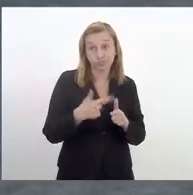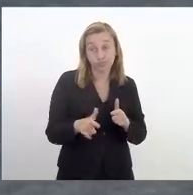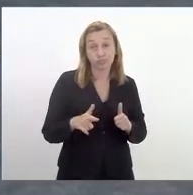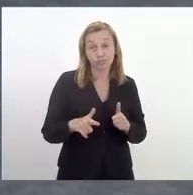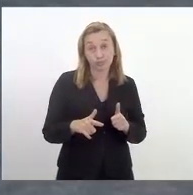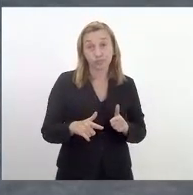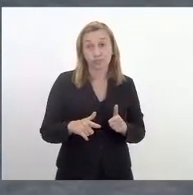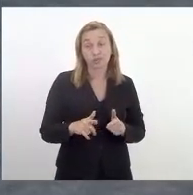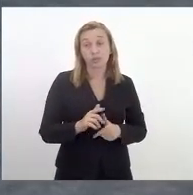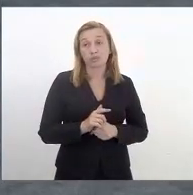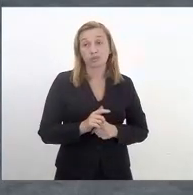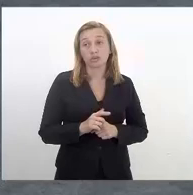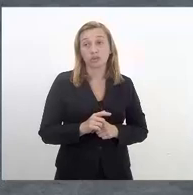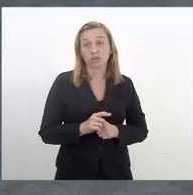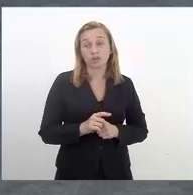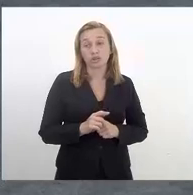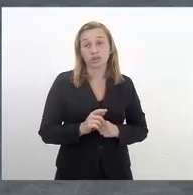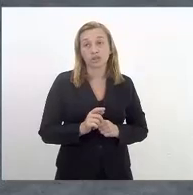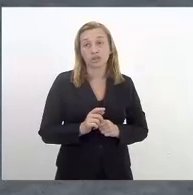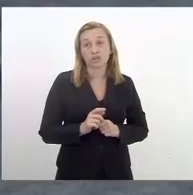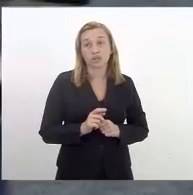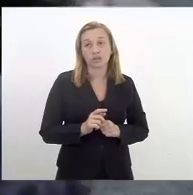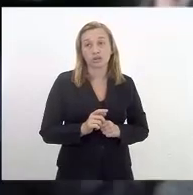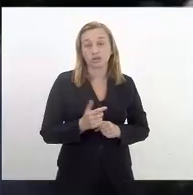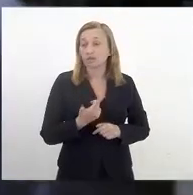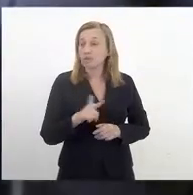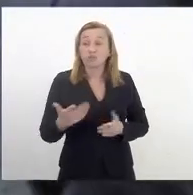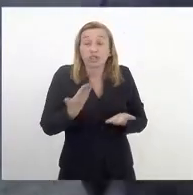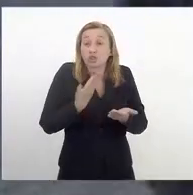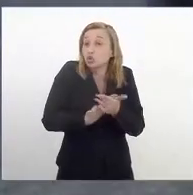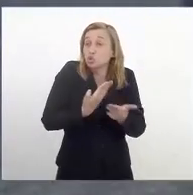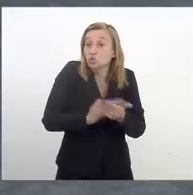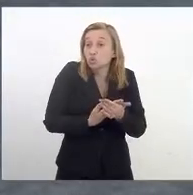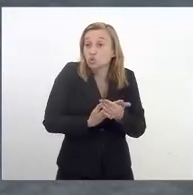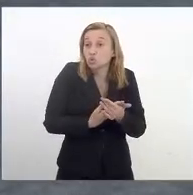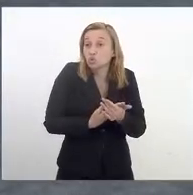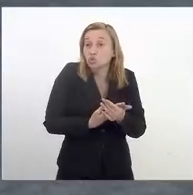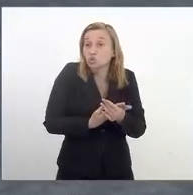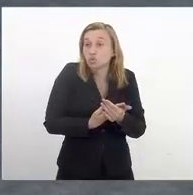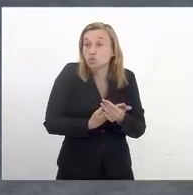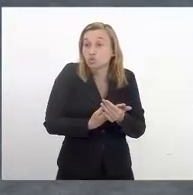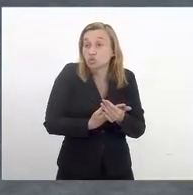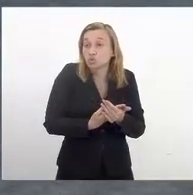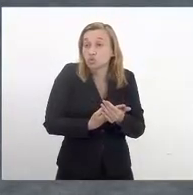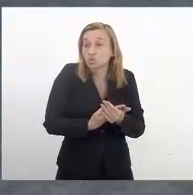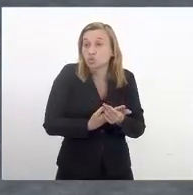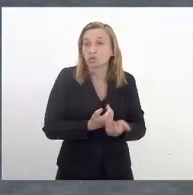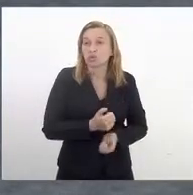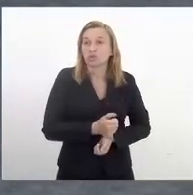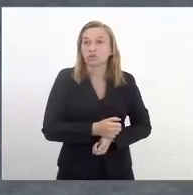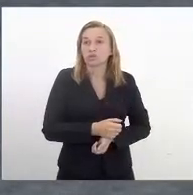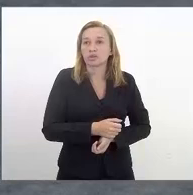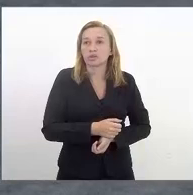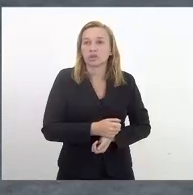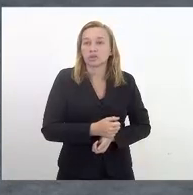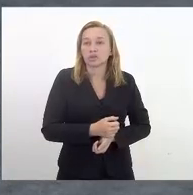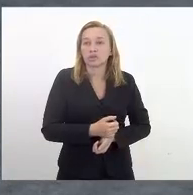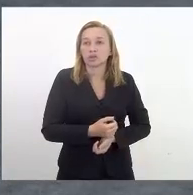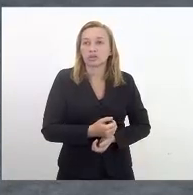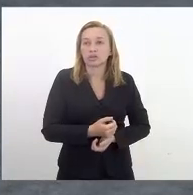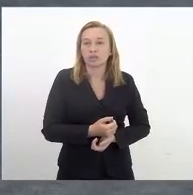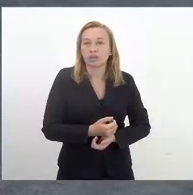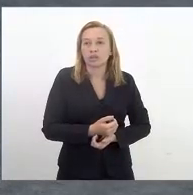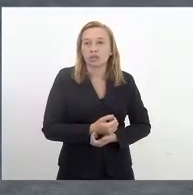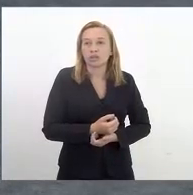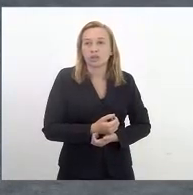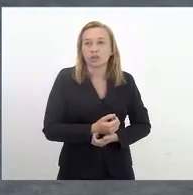estamos tendo de forma recorrente que não existe um estudo e que tá sendo uma festa a gente precisa corrigir isso no estado